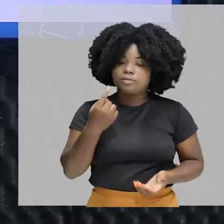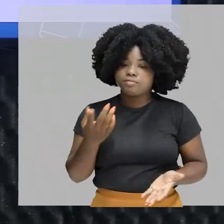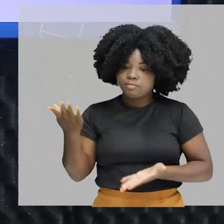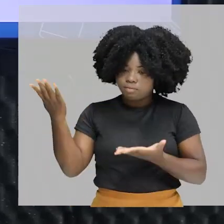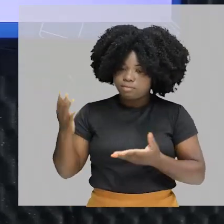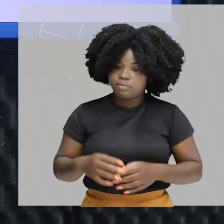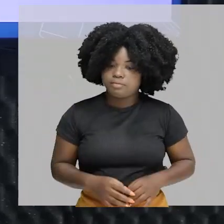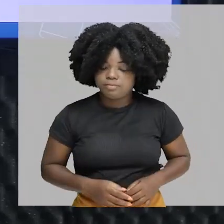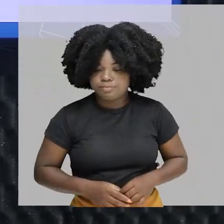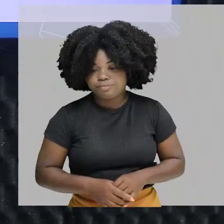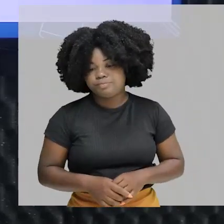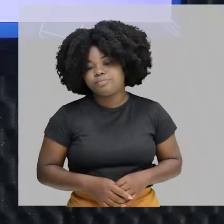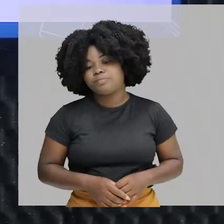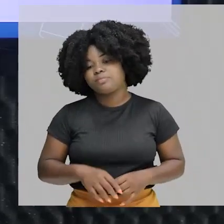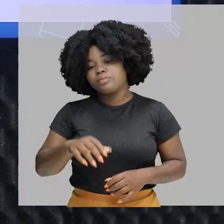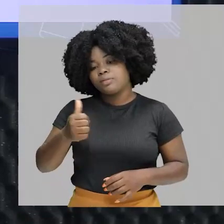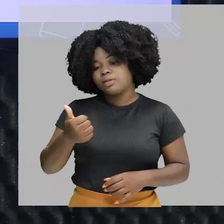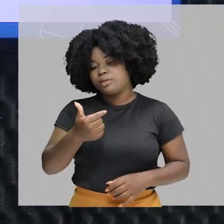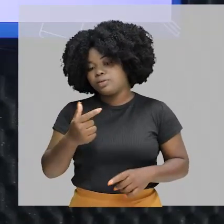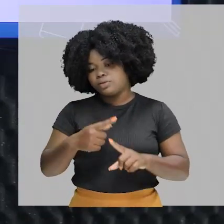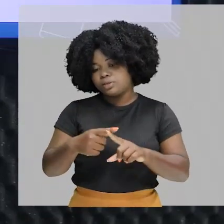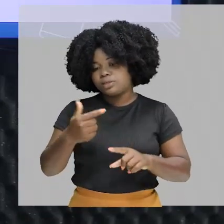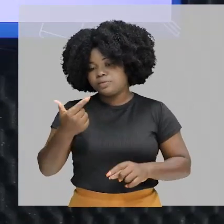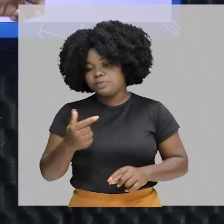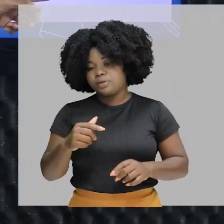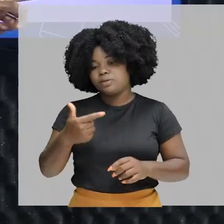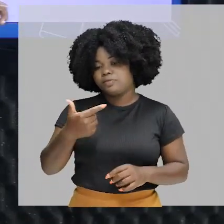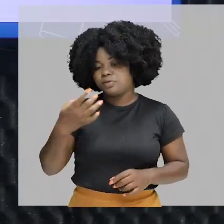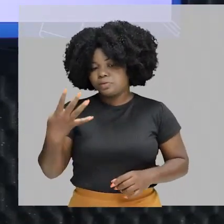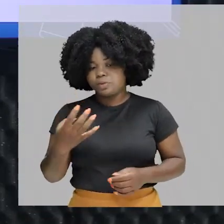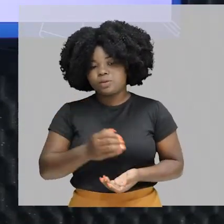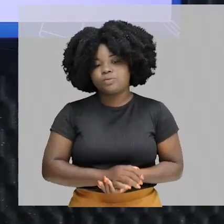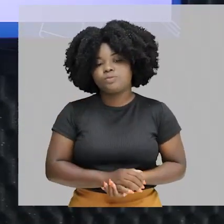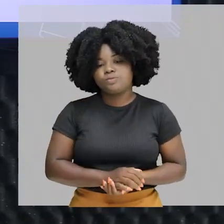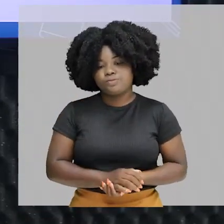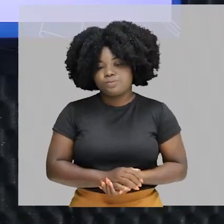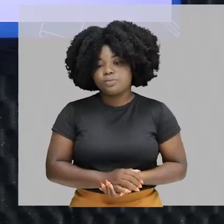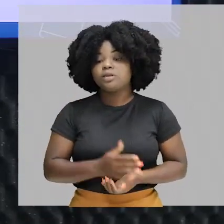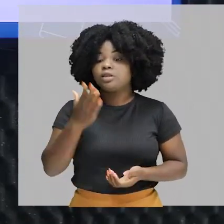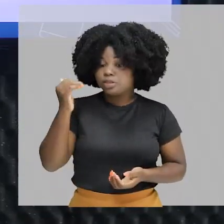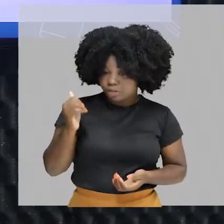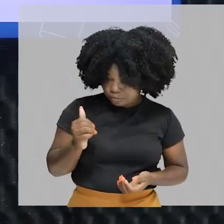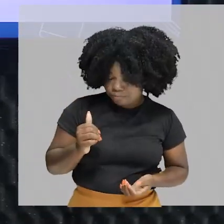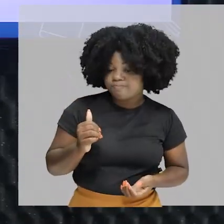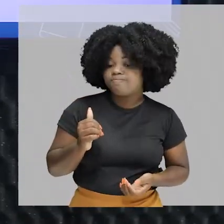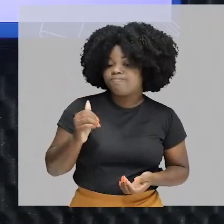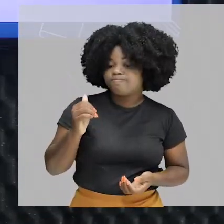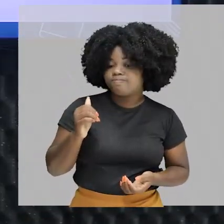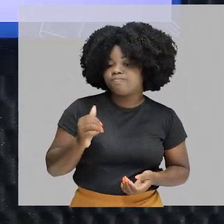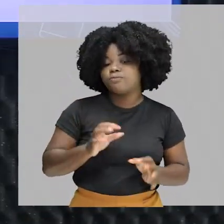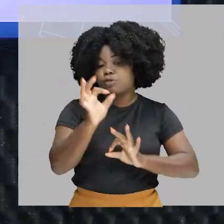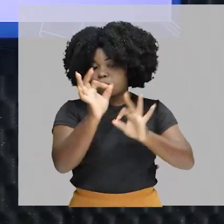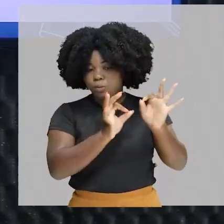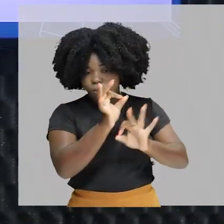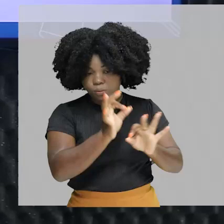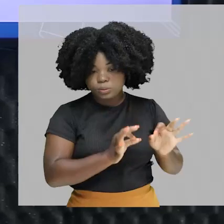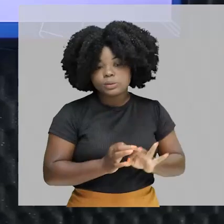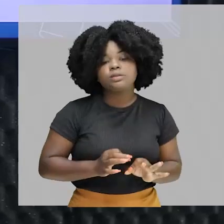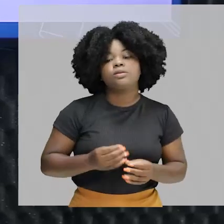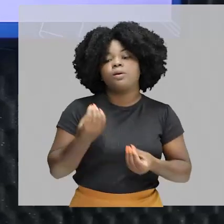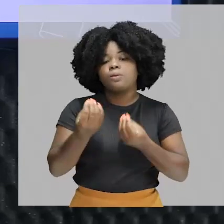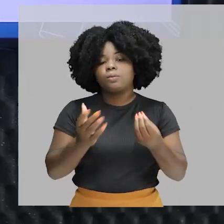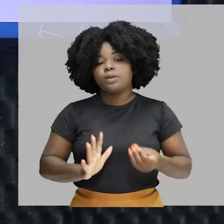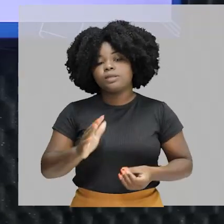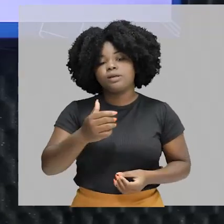o anterior, A3 vezes Q. 12 vezes 2, 24. Você já entendeu o raciocínio, tá? Então, A5,